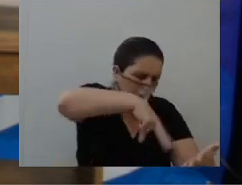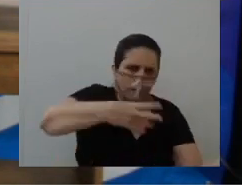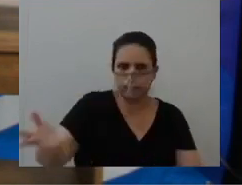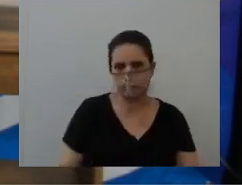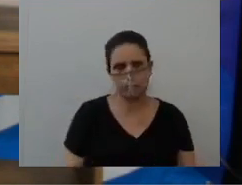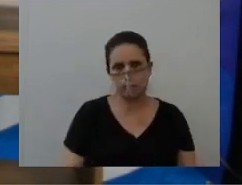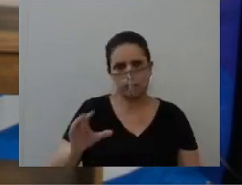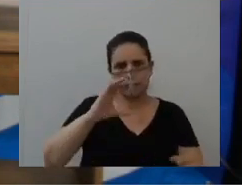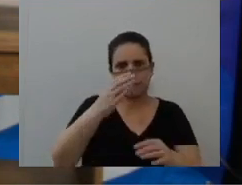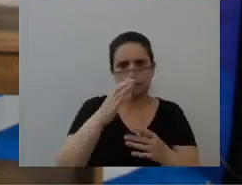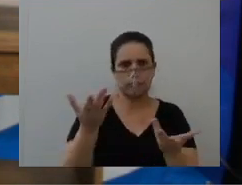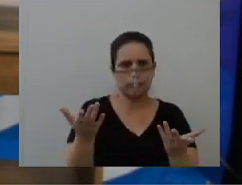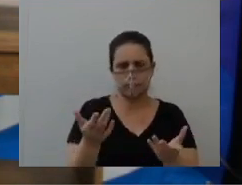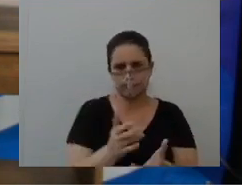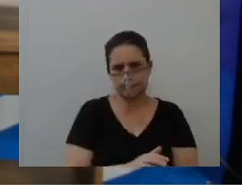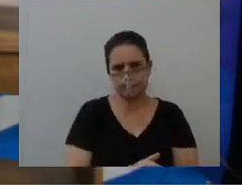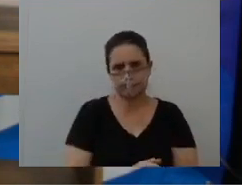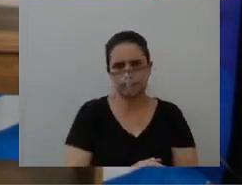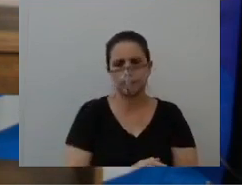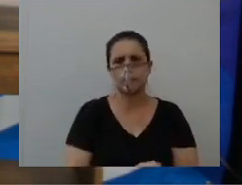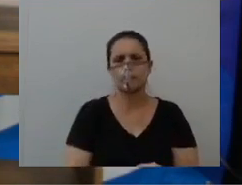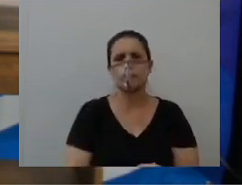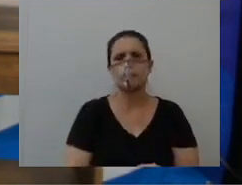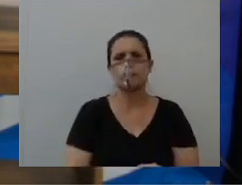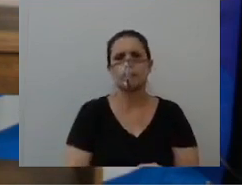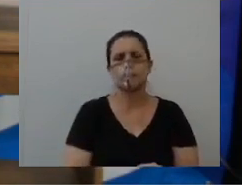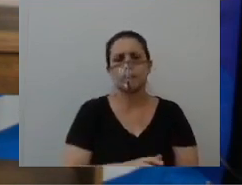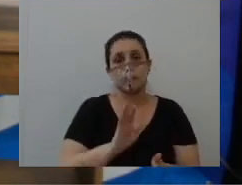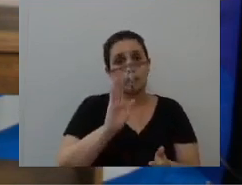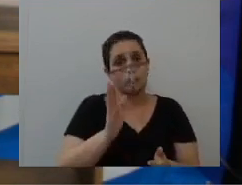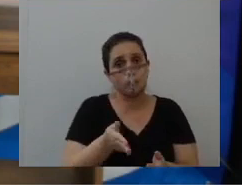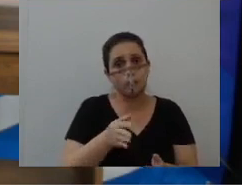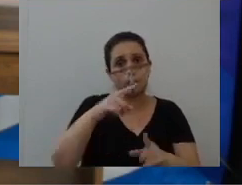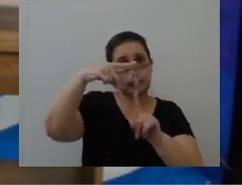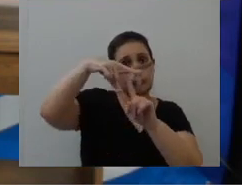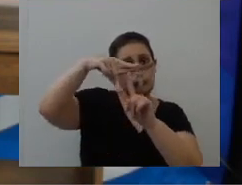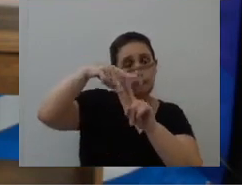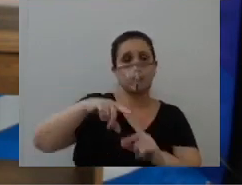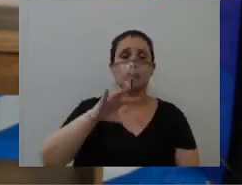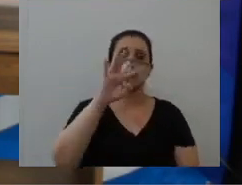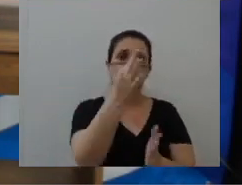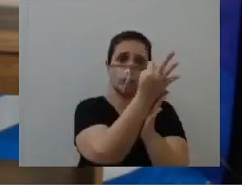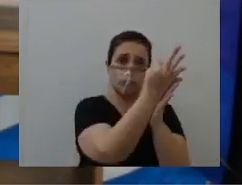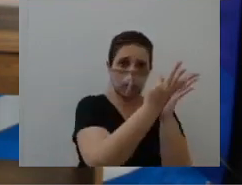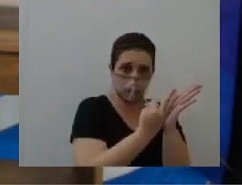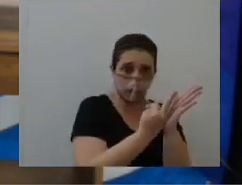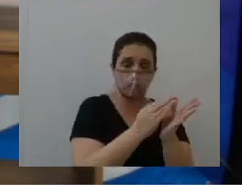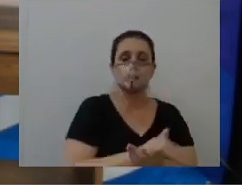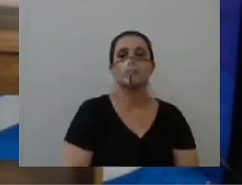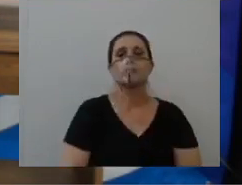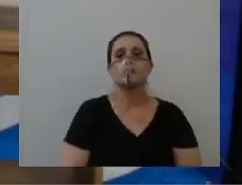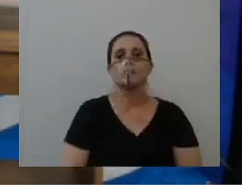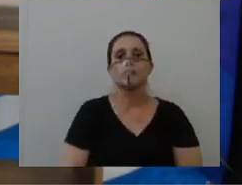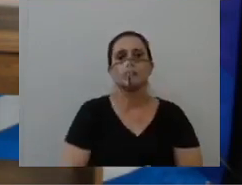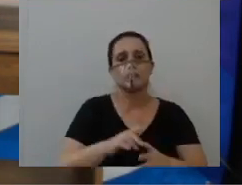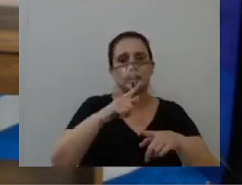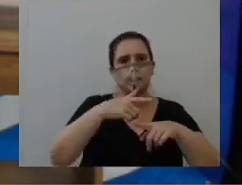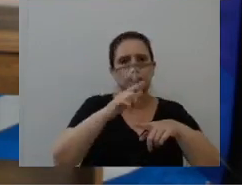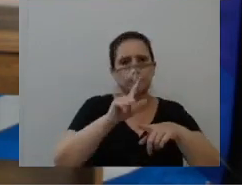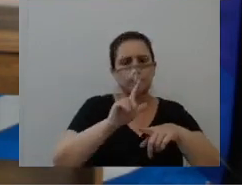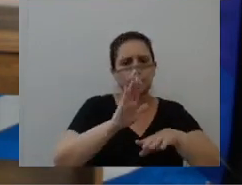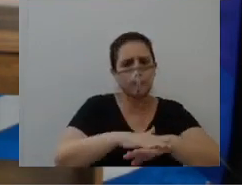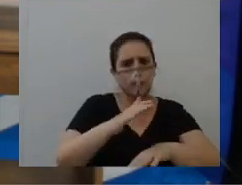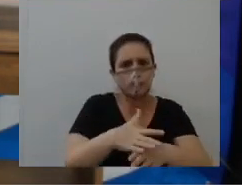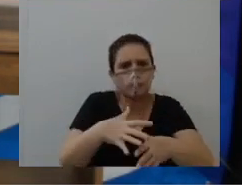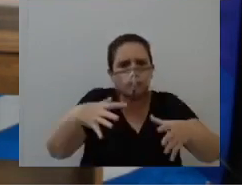que situá-lo de acordo com a situação comunicativa. Já o tipo de texto é uma coisa mais ampla no